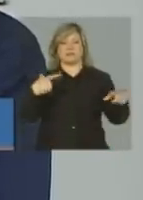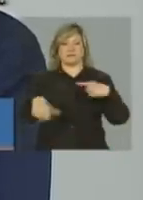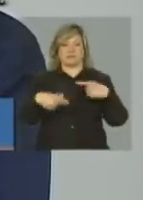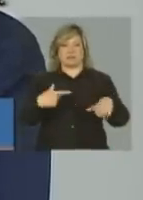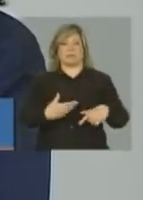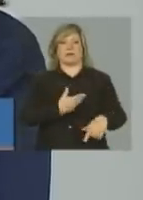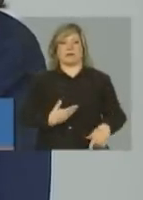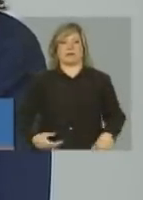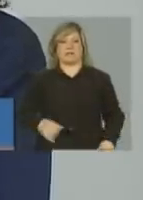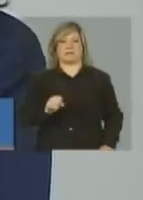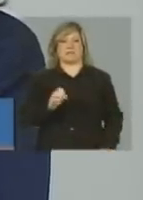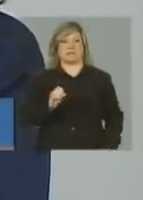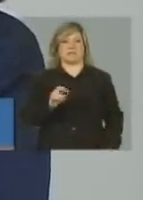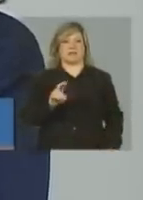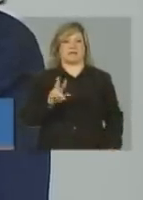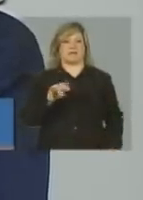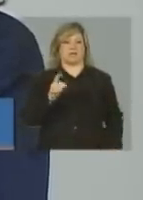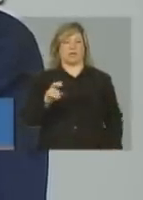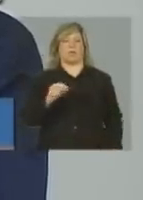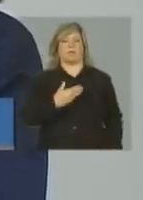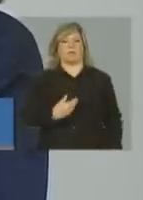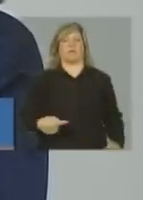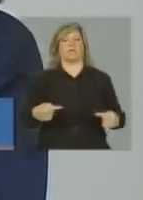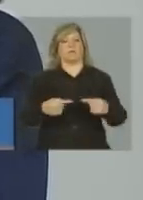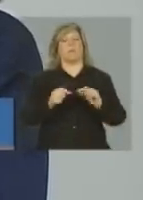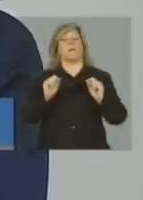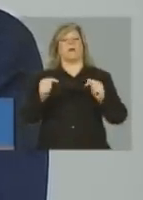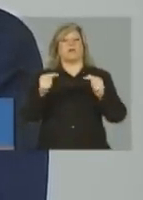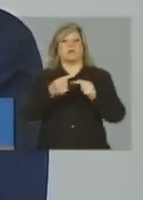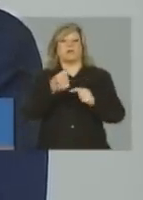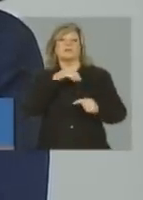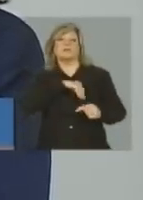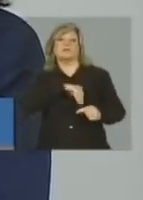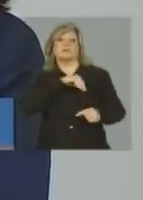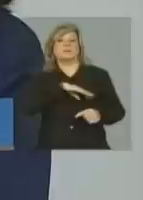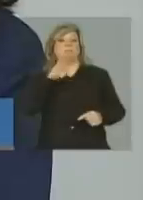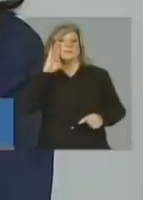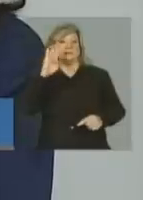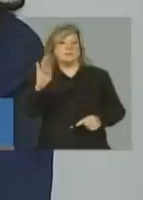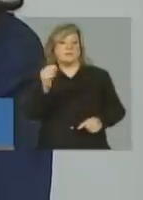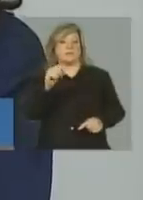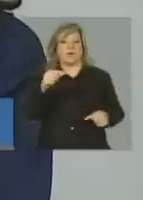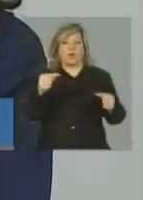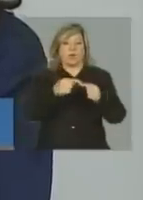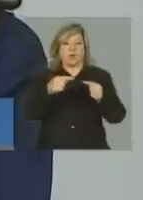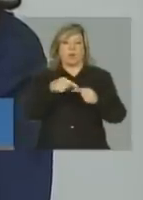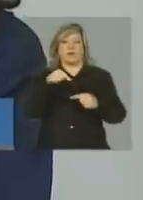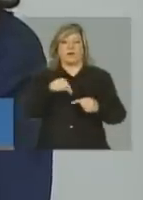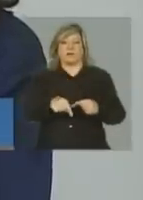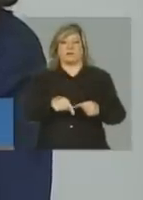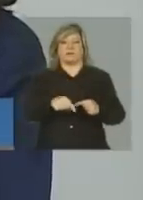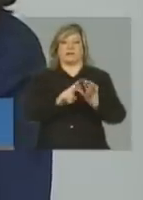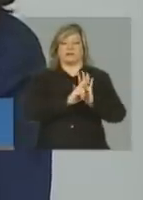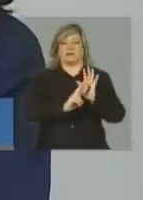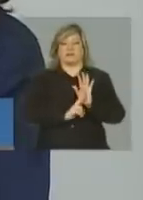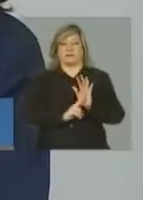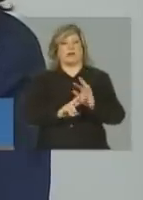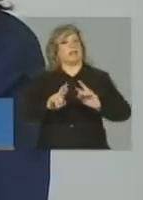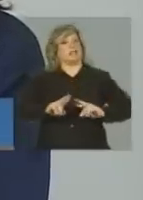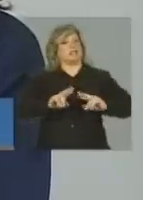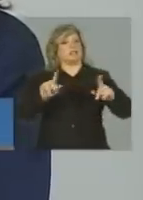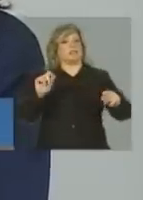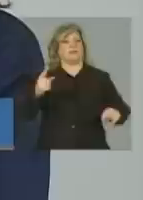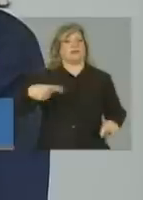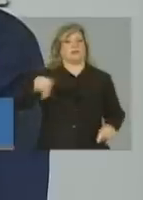receber o benefício desde que estejam dentro do perfil de renda, tá? Que é diferente daquelas pessoas